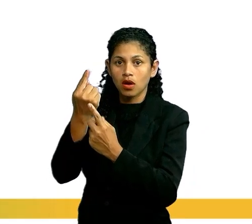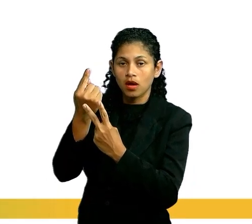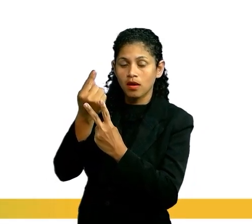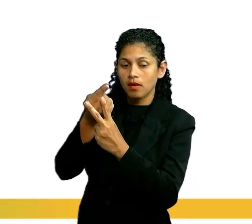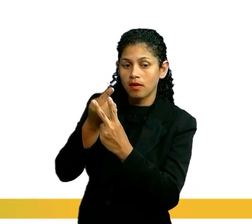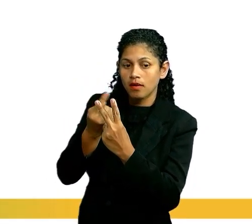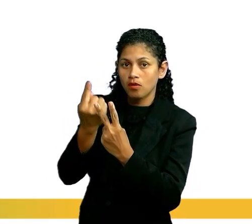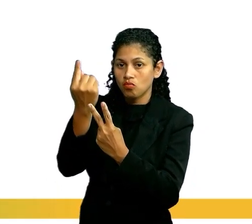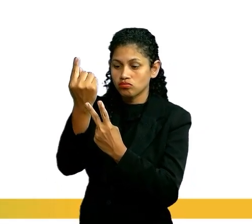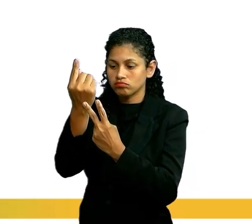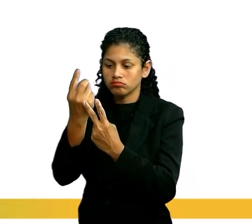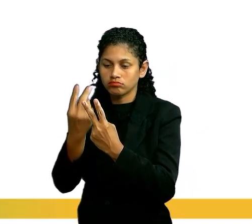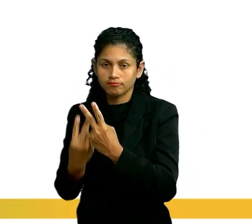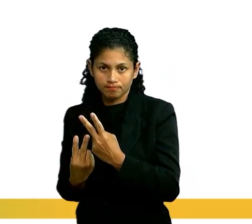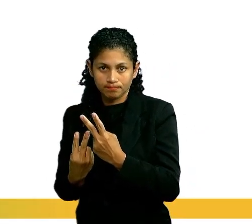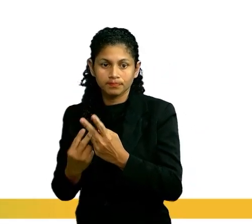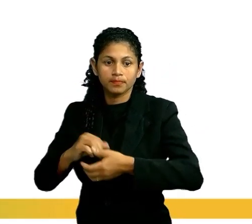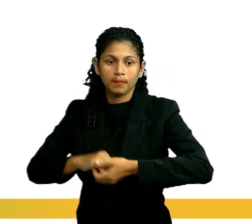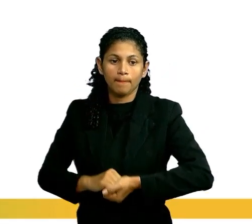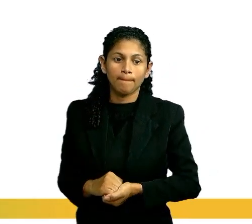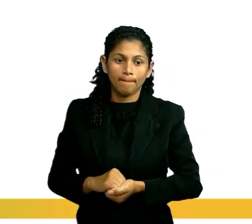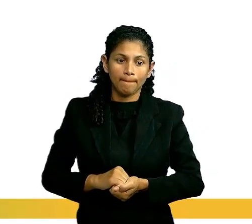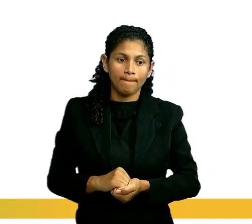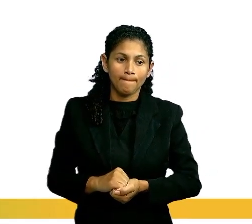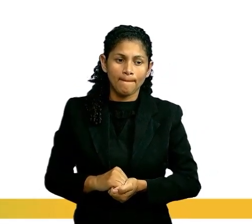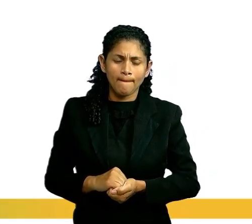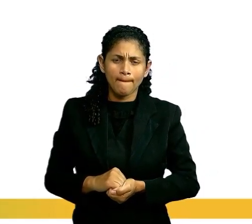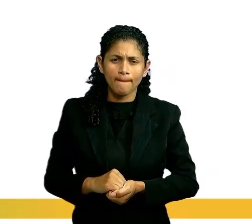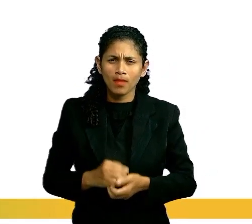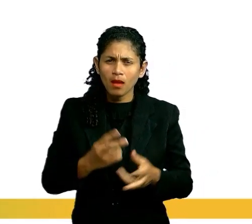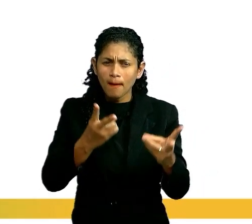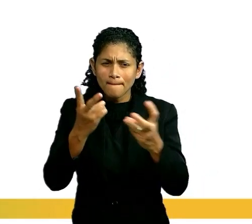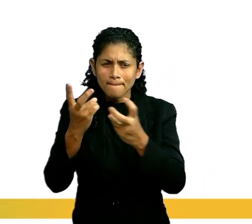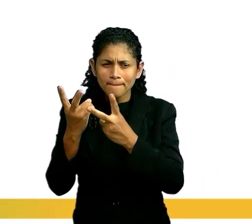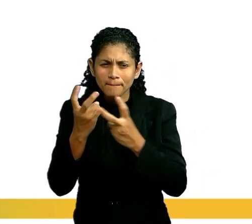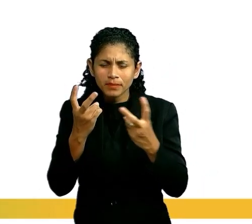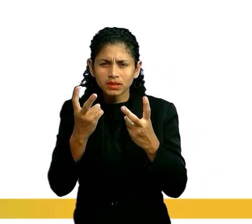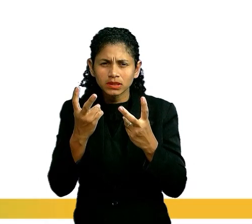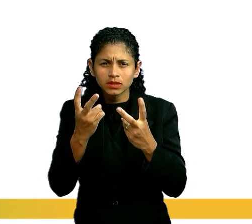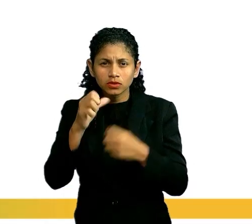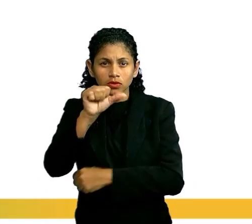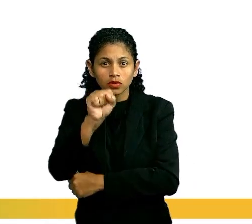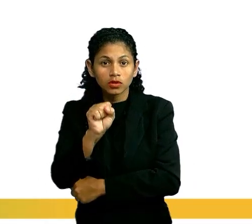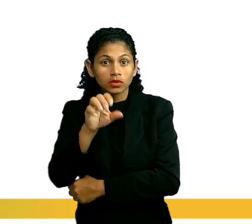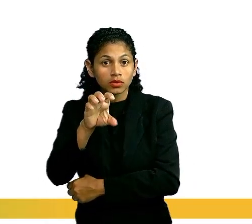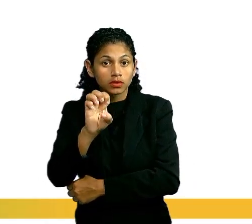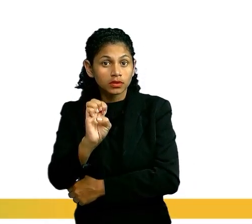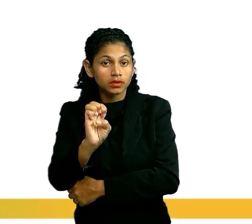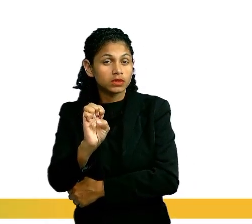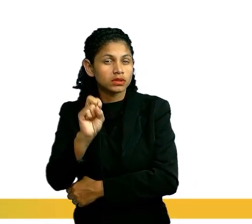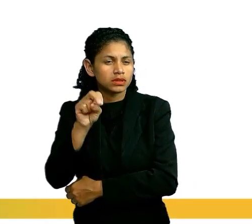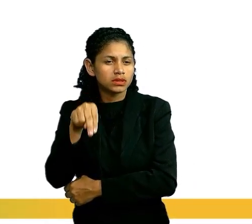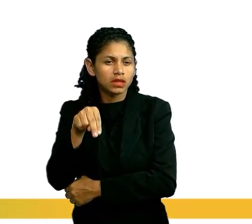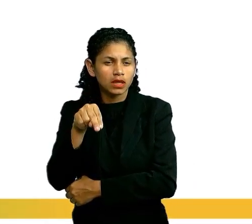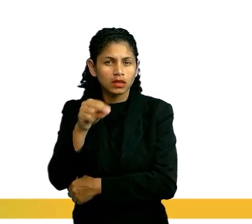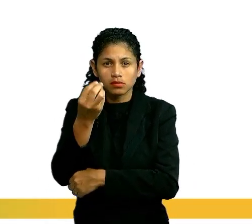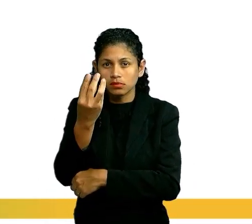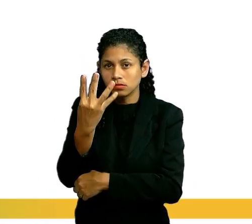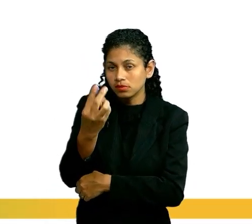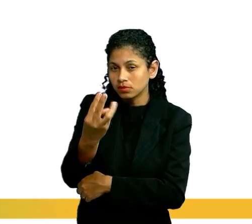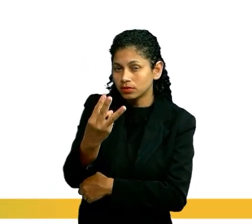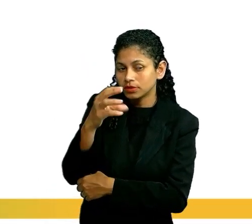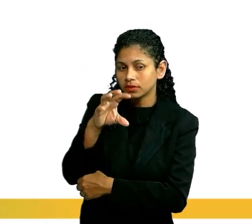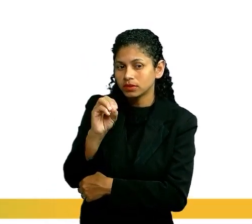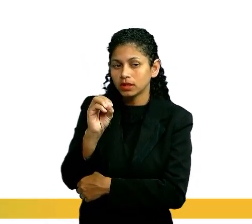Você percebeu que o seno de 30 é igual ao cosseno de 60? E o seno